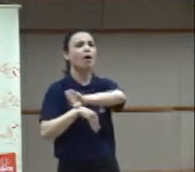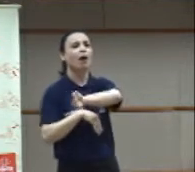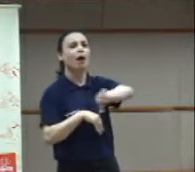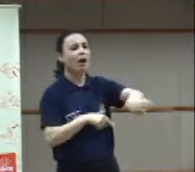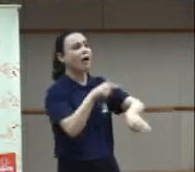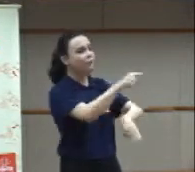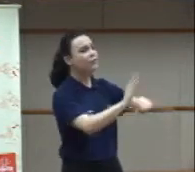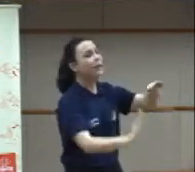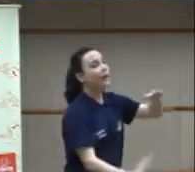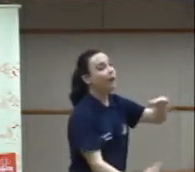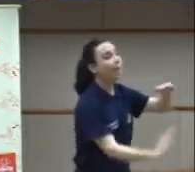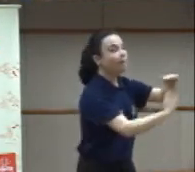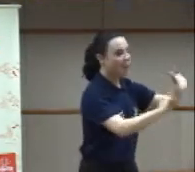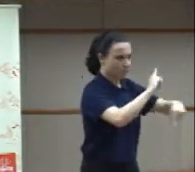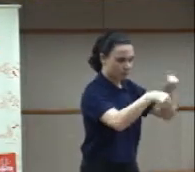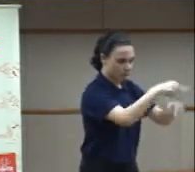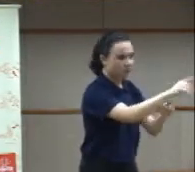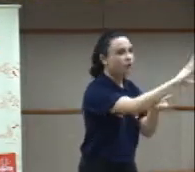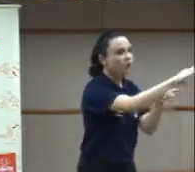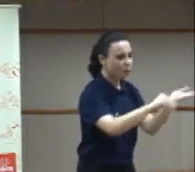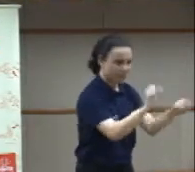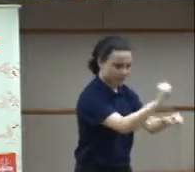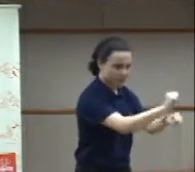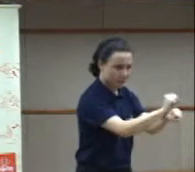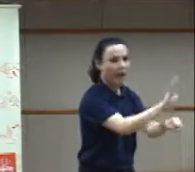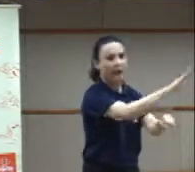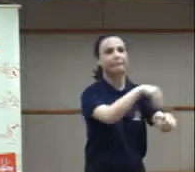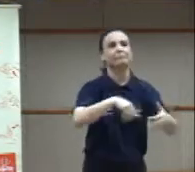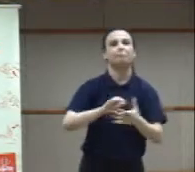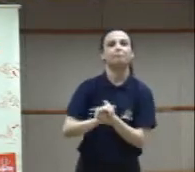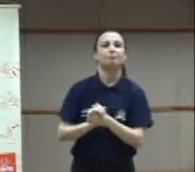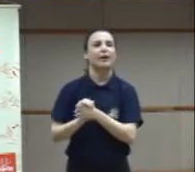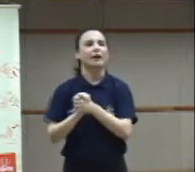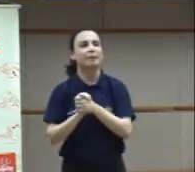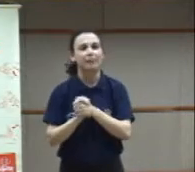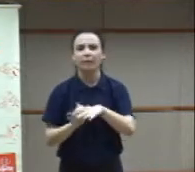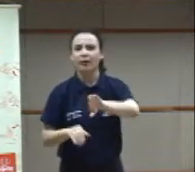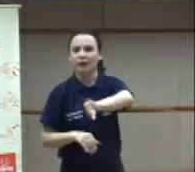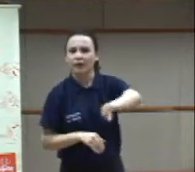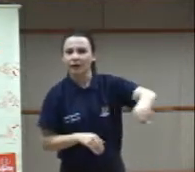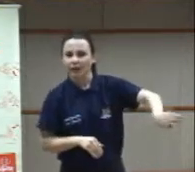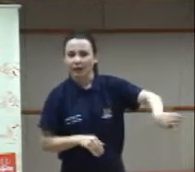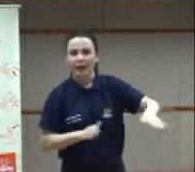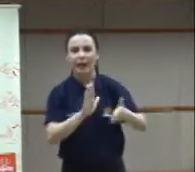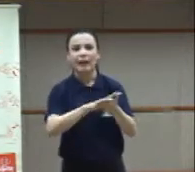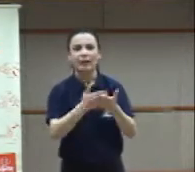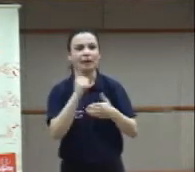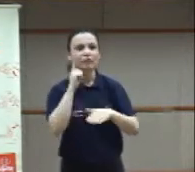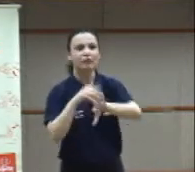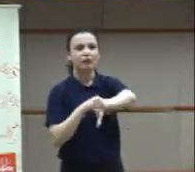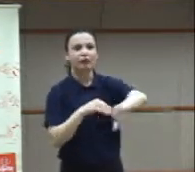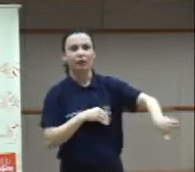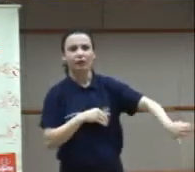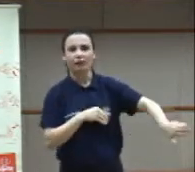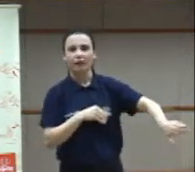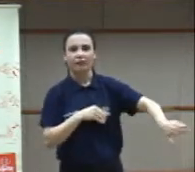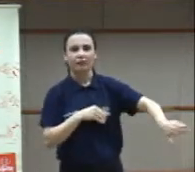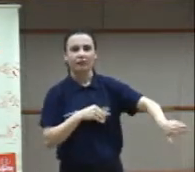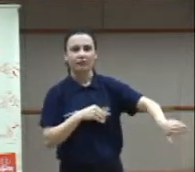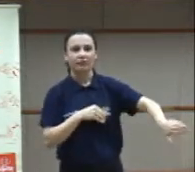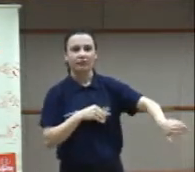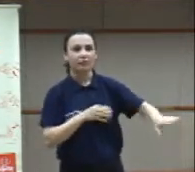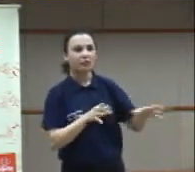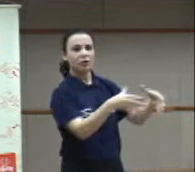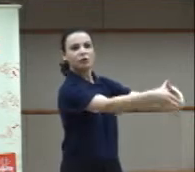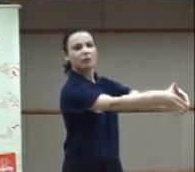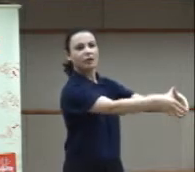que é pejorativa? Não, não concordamos. O senhor traz o texto previamente, ele tem direito de ter o